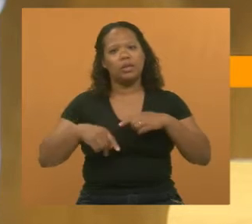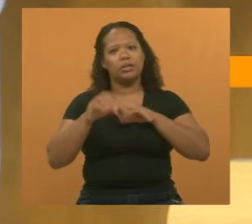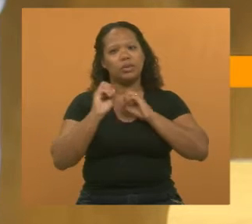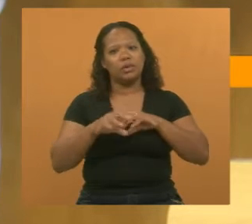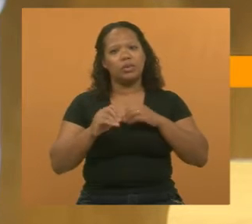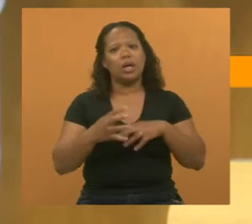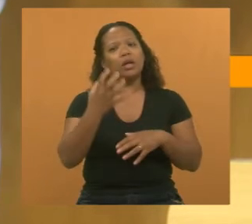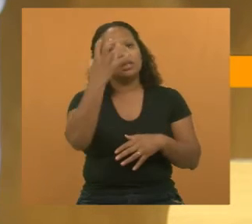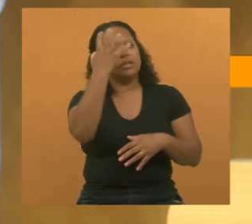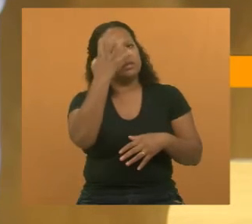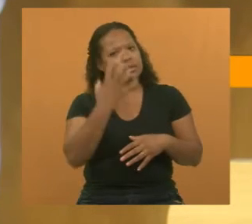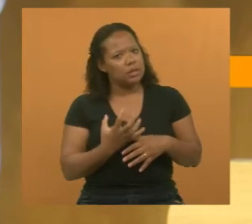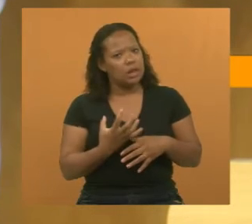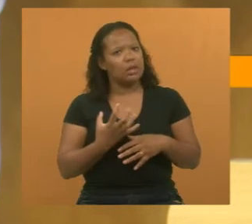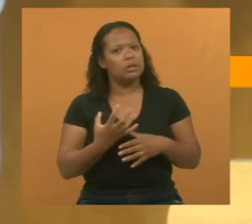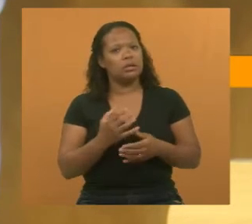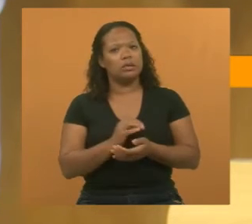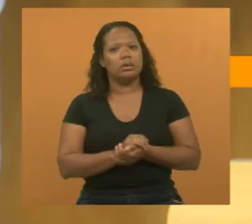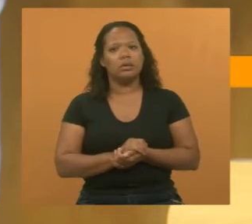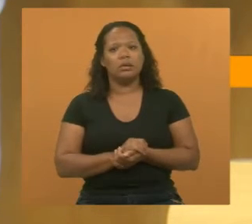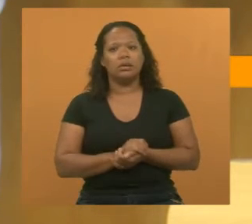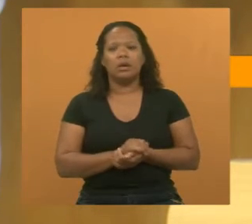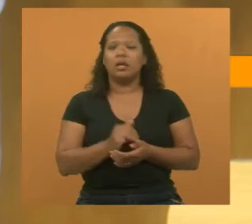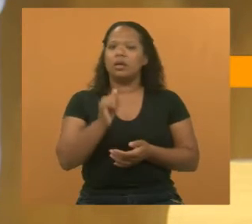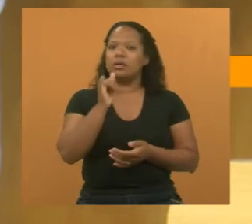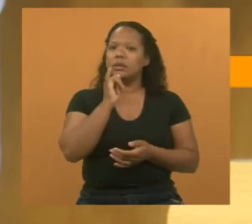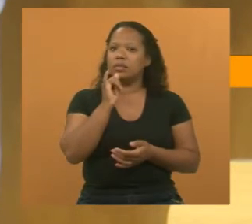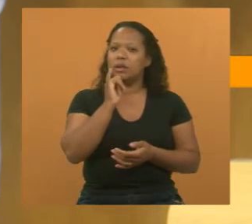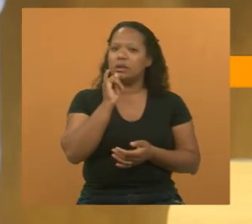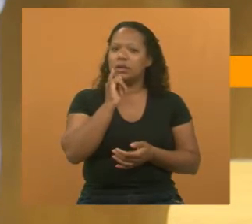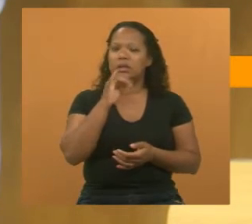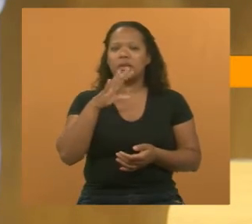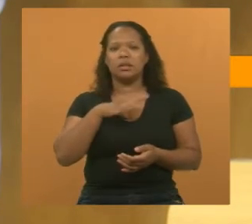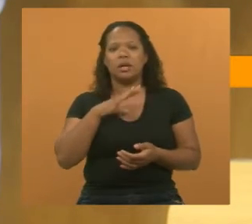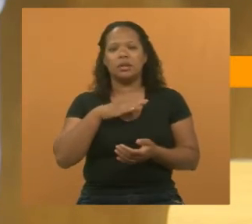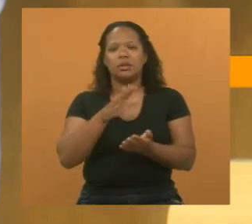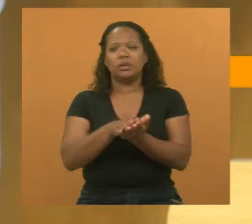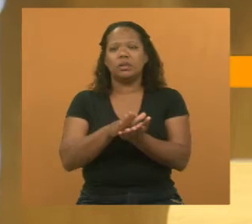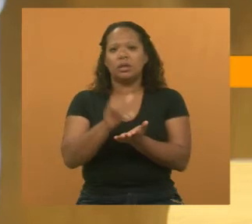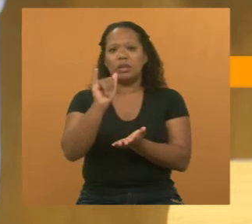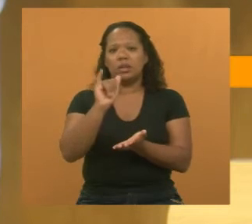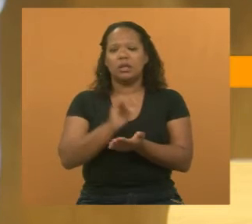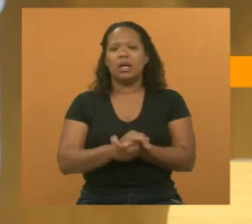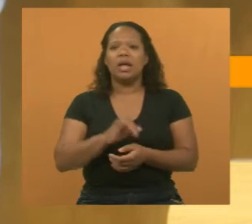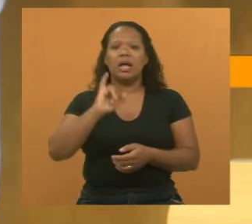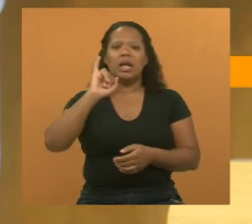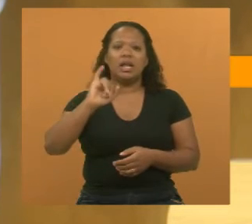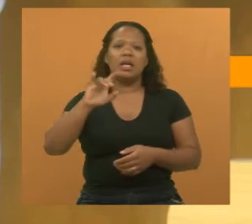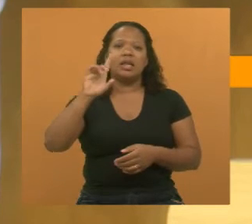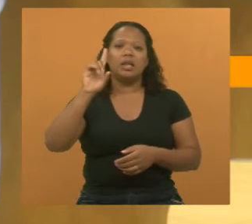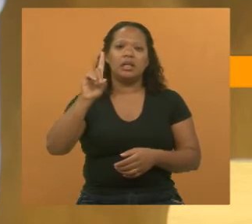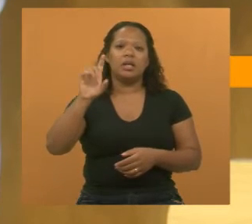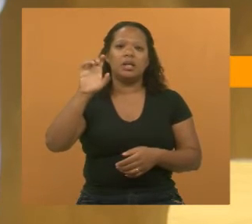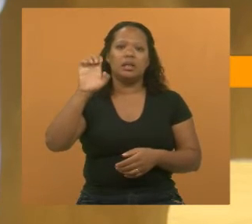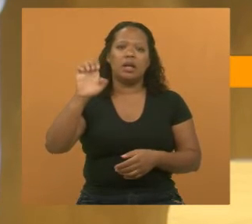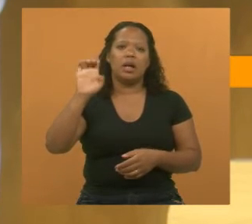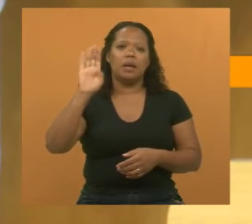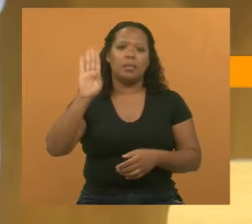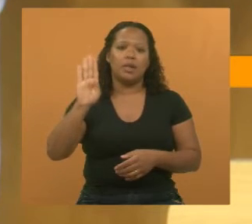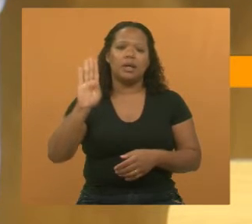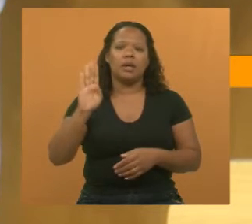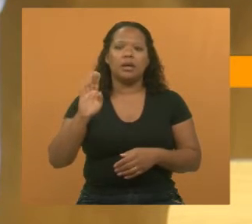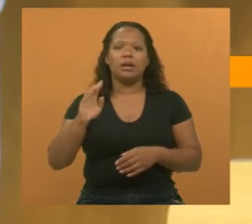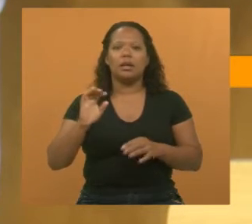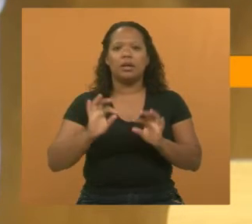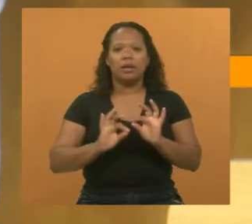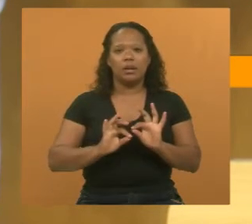país, muito séria. Porque nós vamos pegar aqui o exemplo da cidade de Jacareí. O IDEB, que é o índice que mede o desenvolvimento